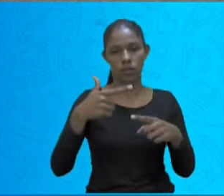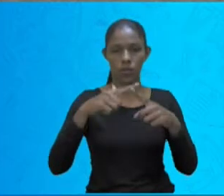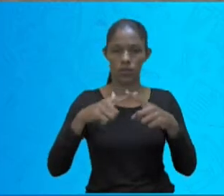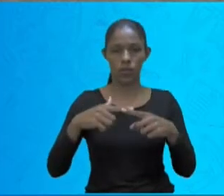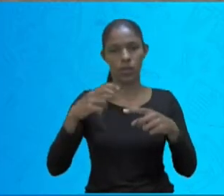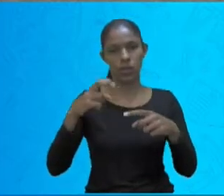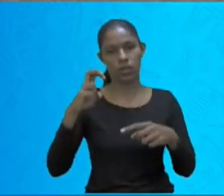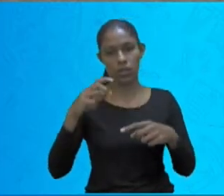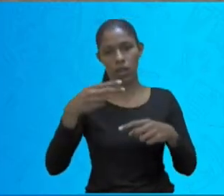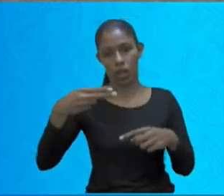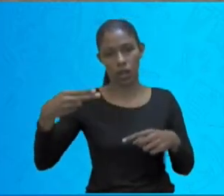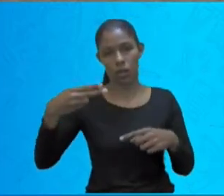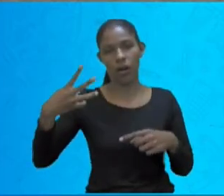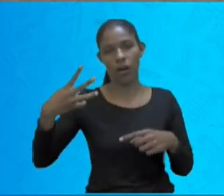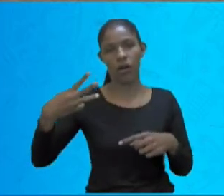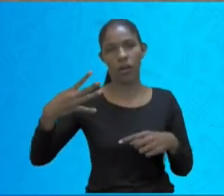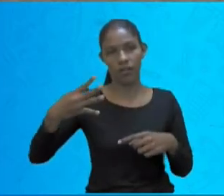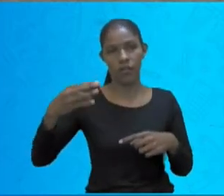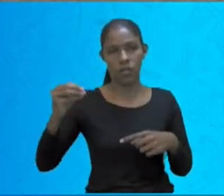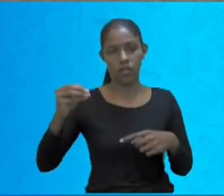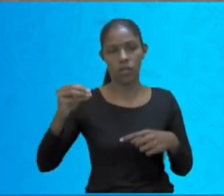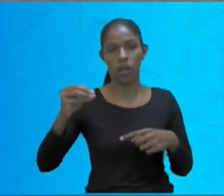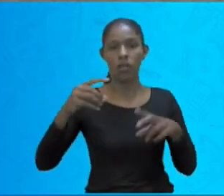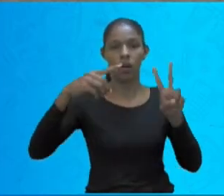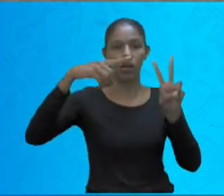quadrada de 400 igual a 20.